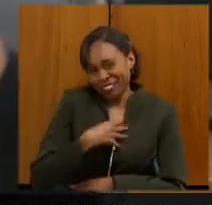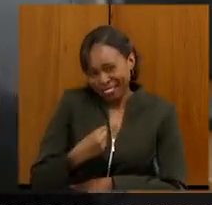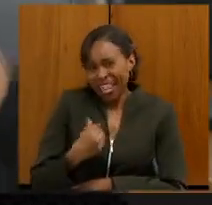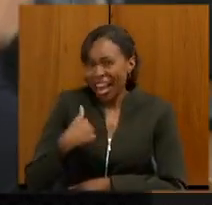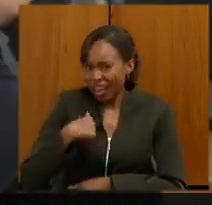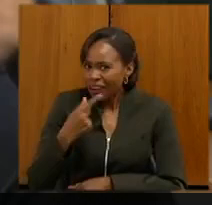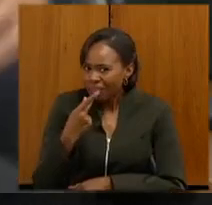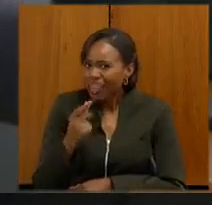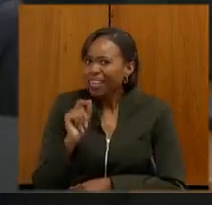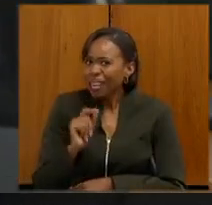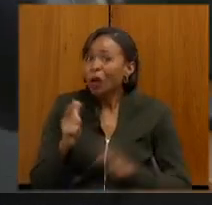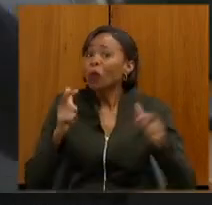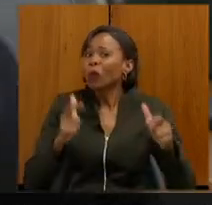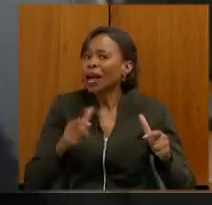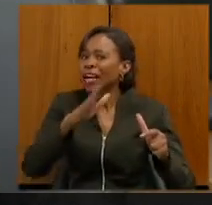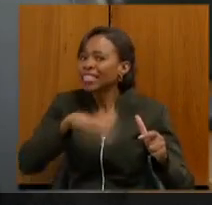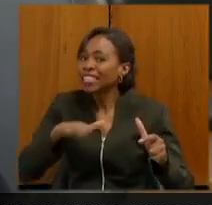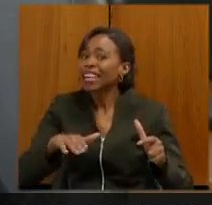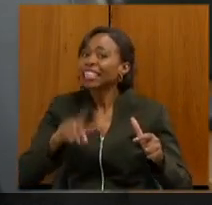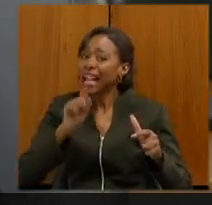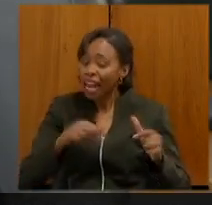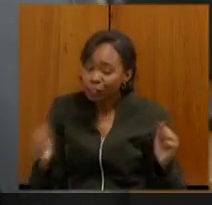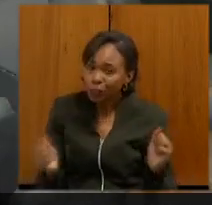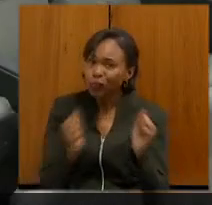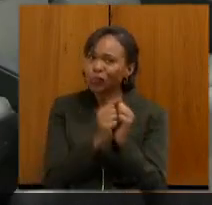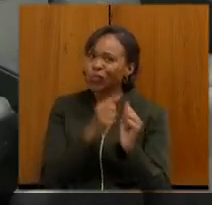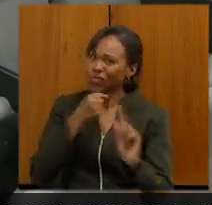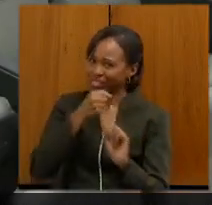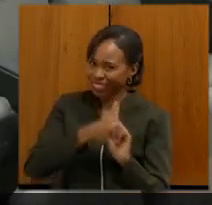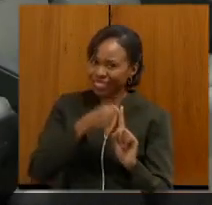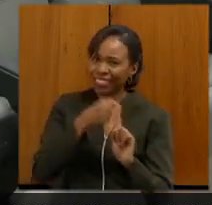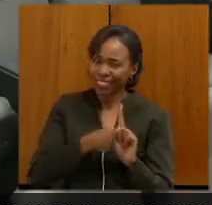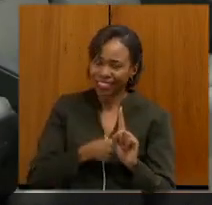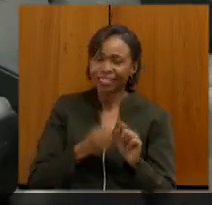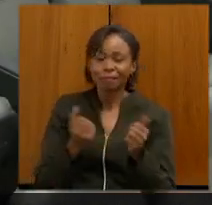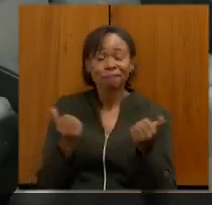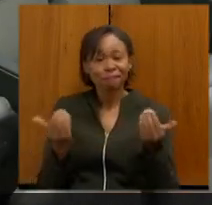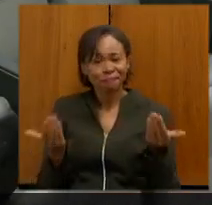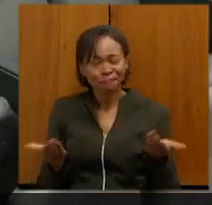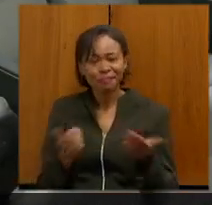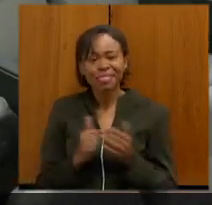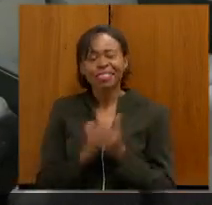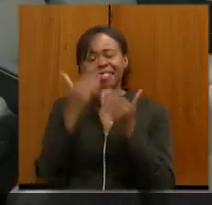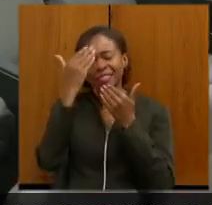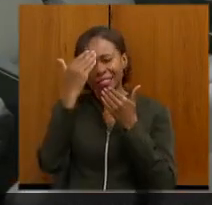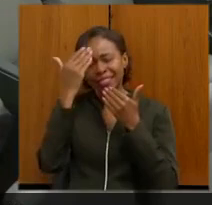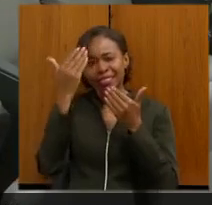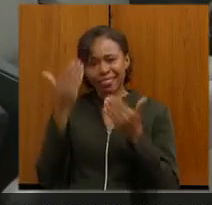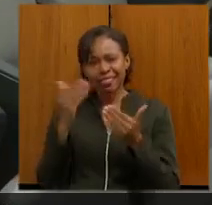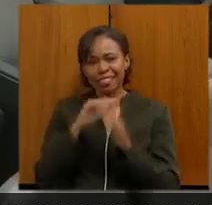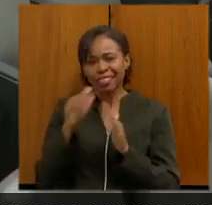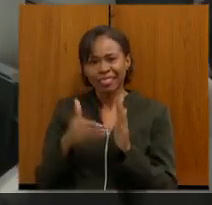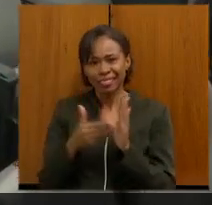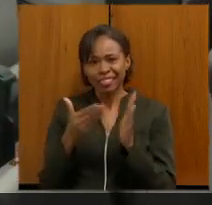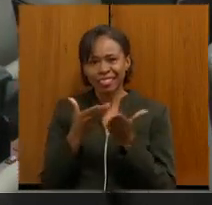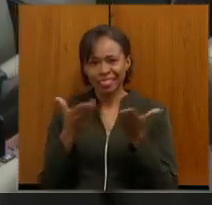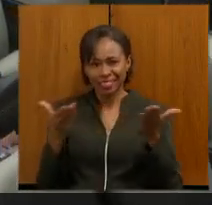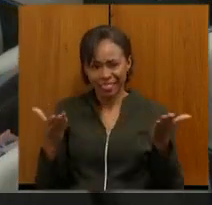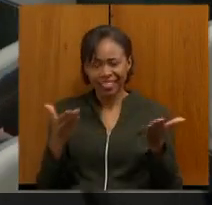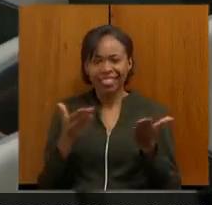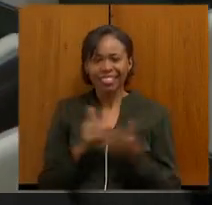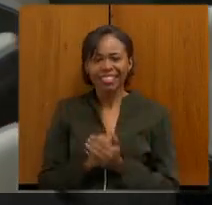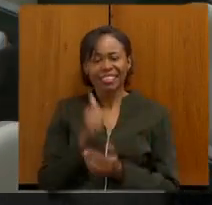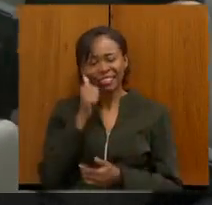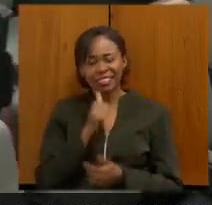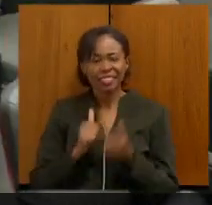reivindico que espaço de criança é Na luta né então é agradeço né a todos e todas